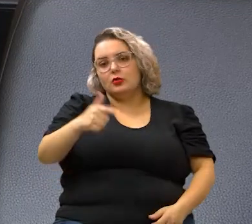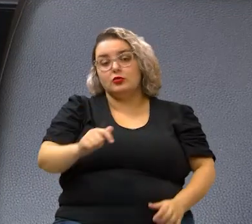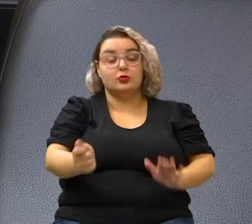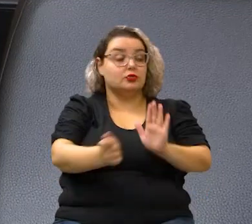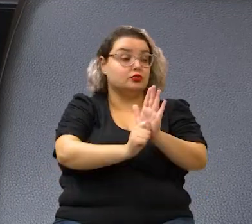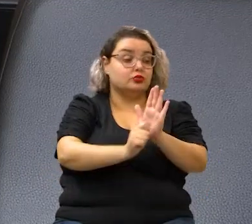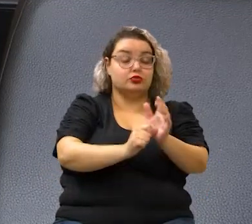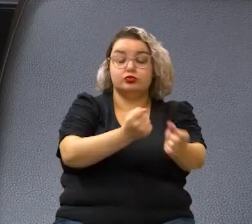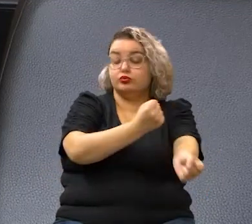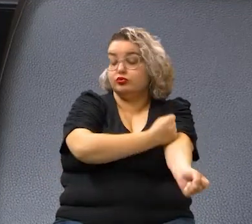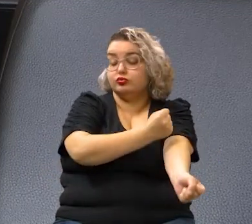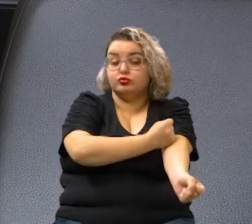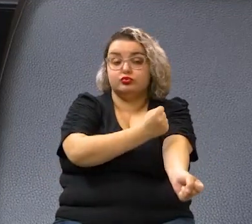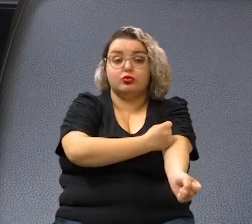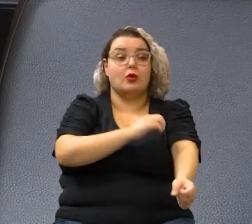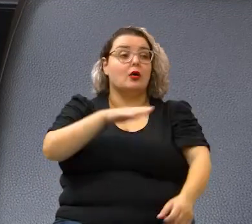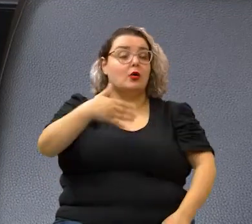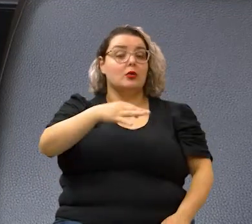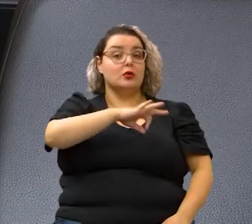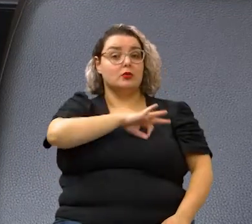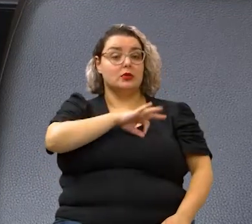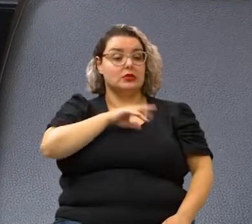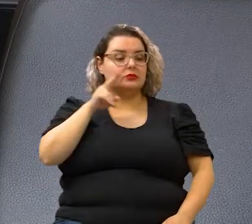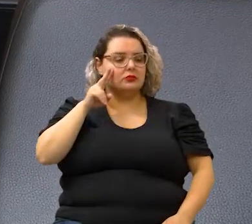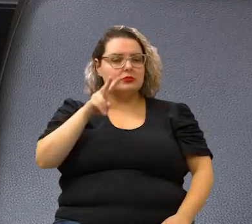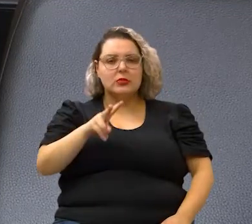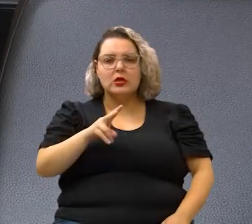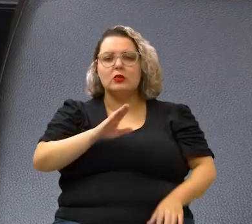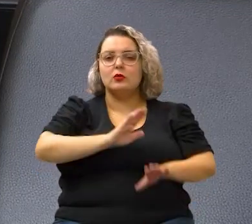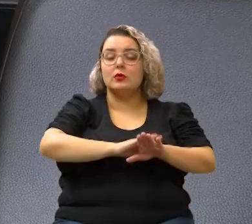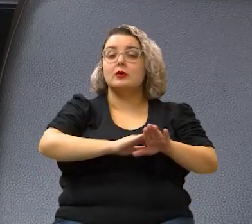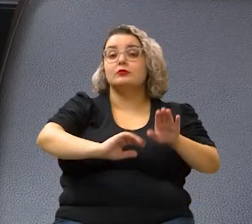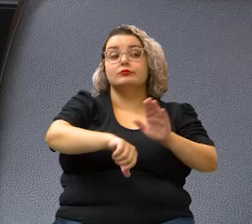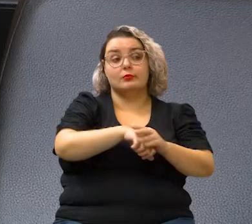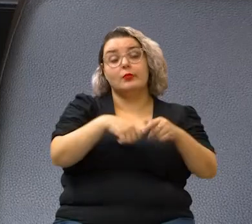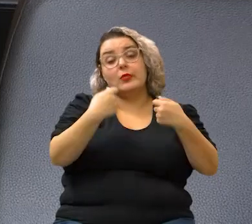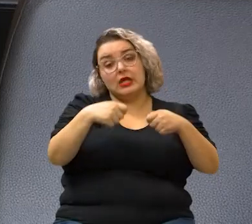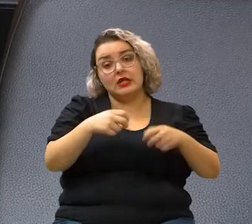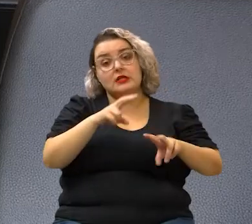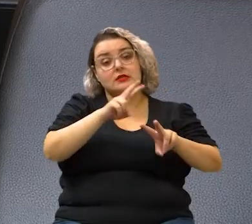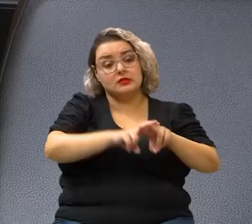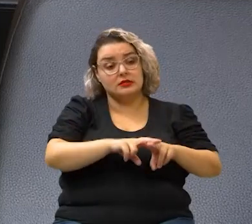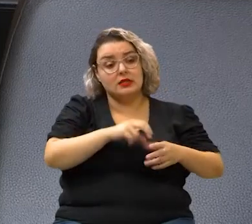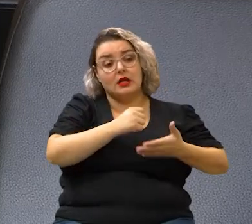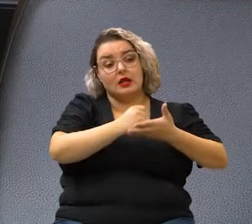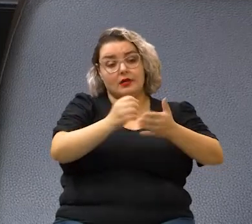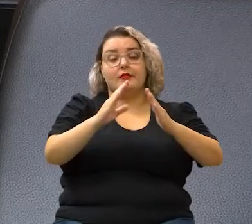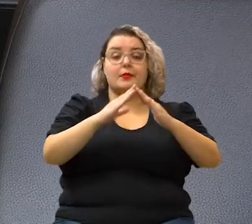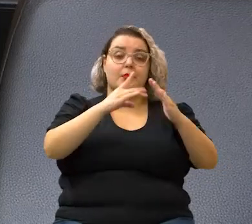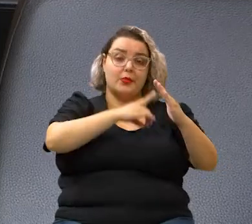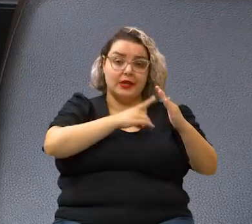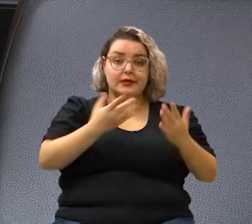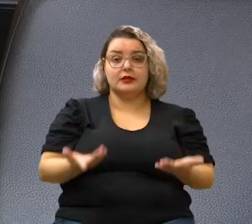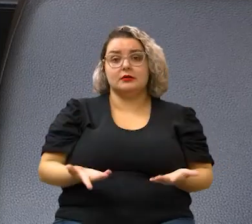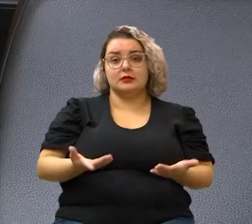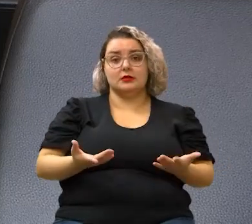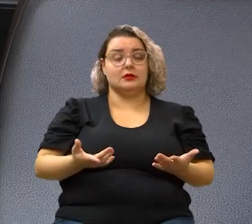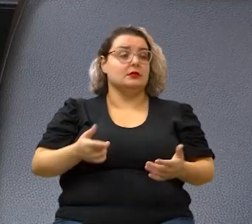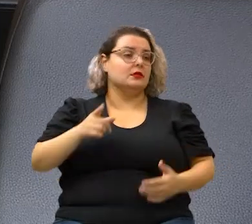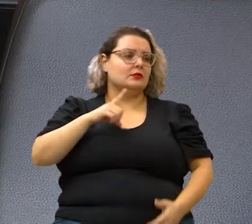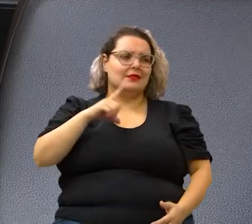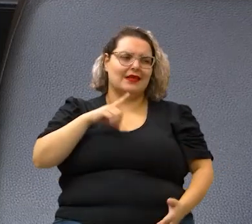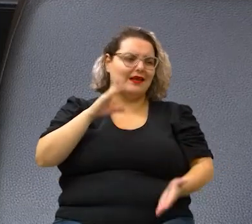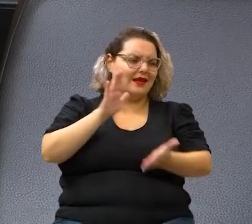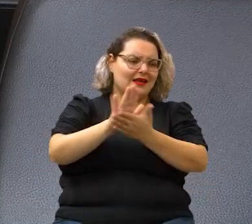quando a polícia pega um ato de criminalidade, ela tem que prender, ela tem que levar para uma delegacia.